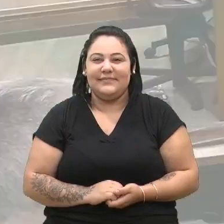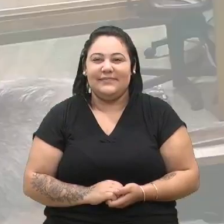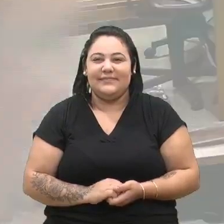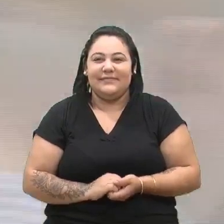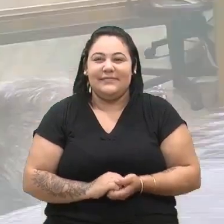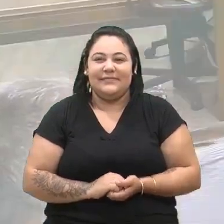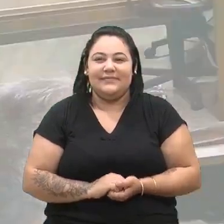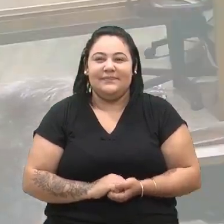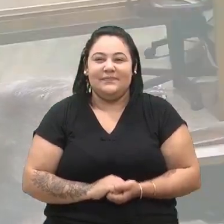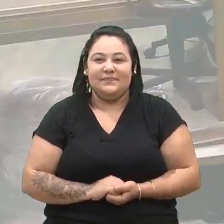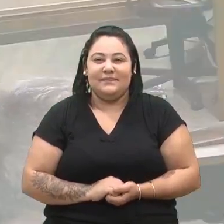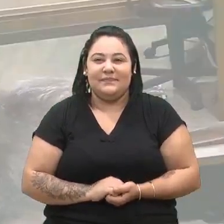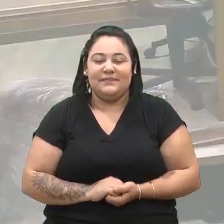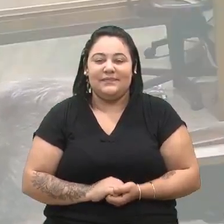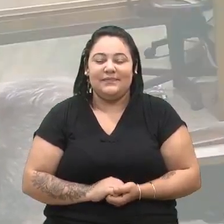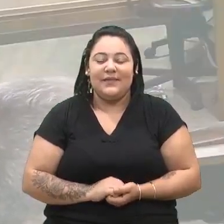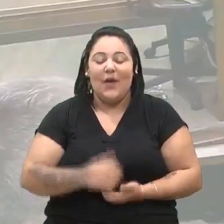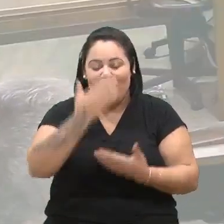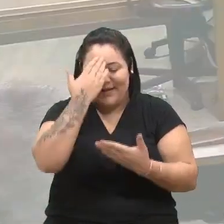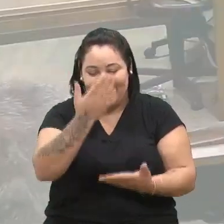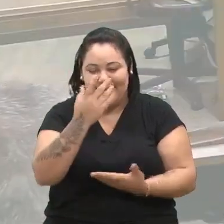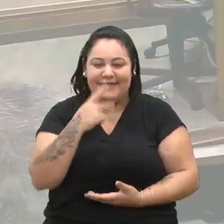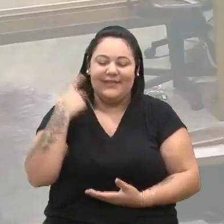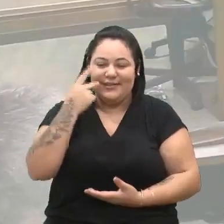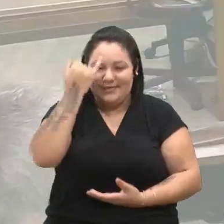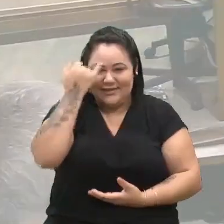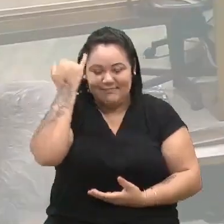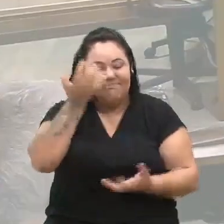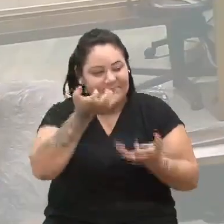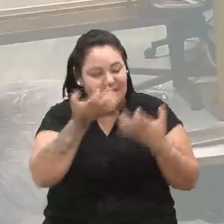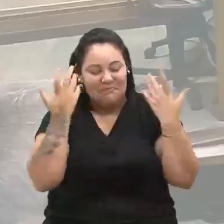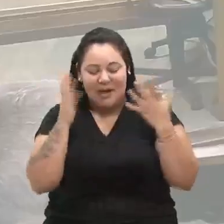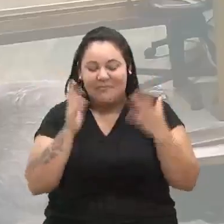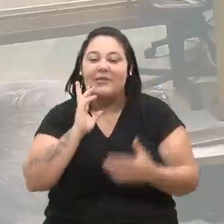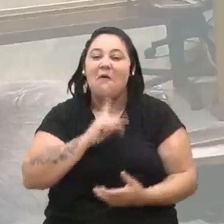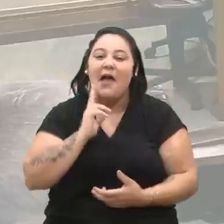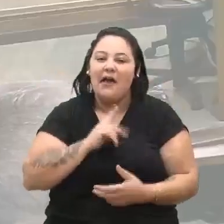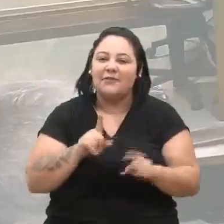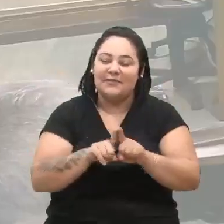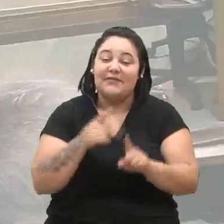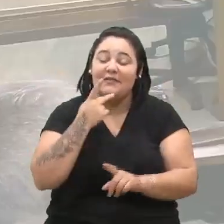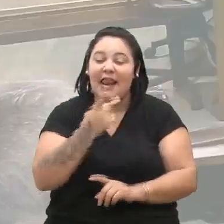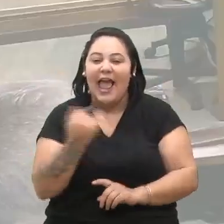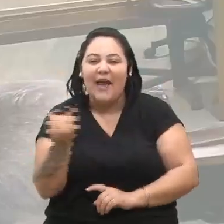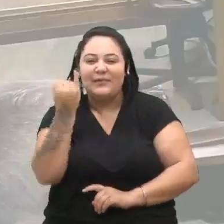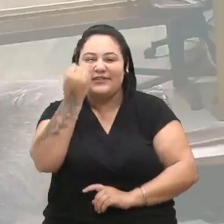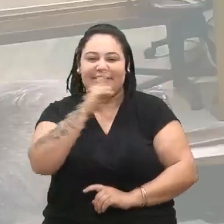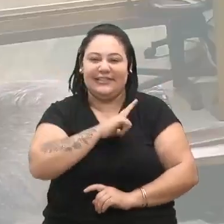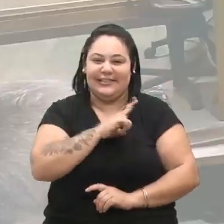vereador D'Ambros. Parabenizar também o vereador Renato Oliveira e falar da importância que tem